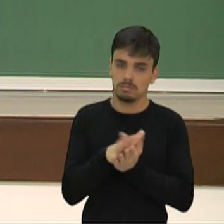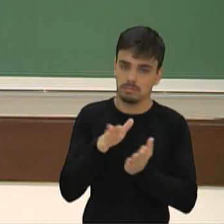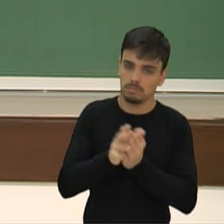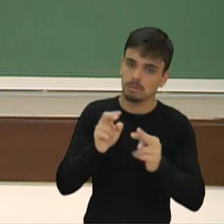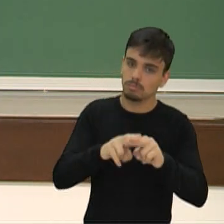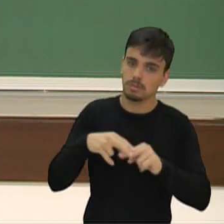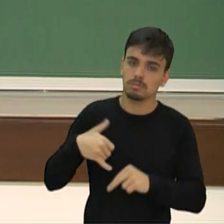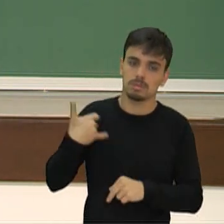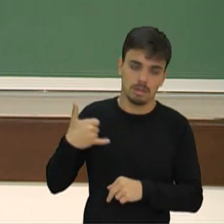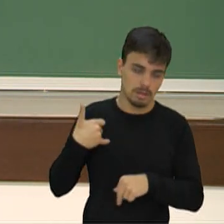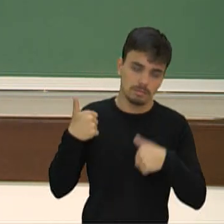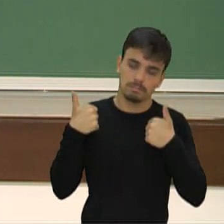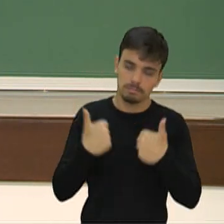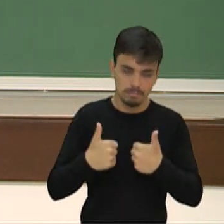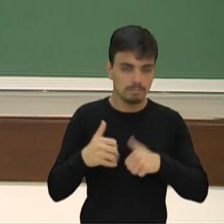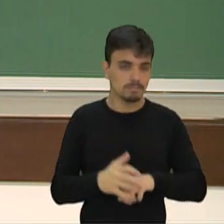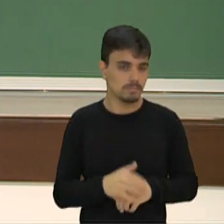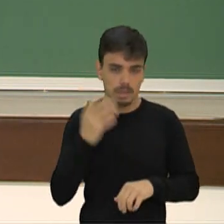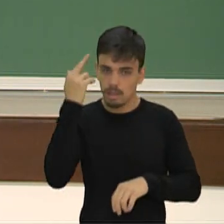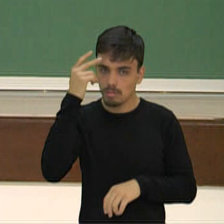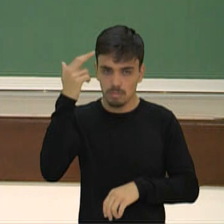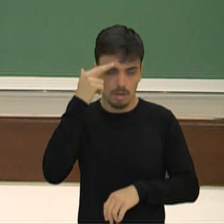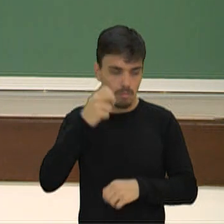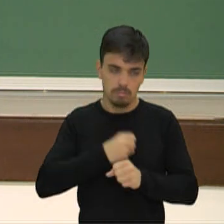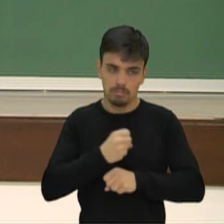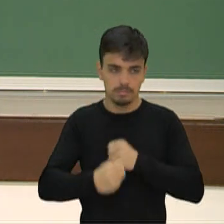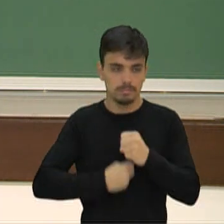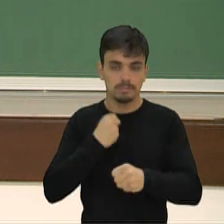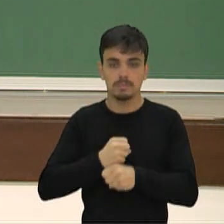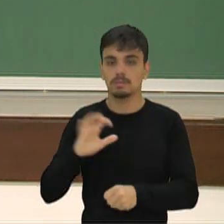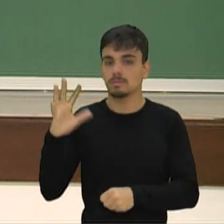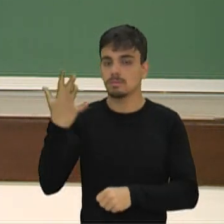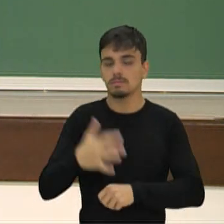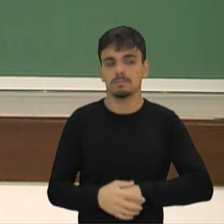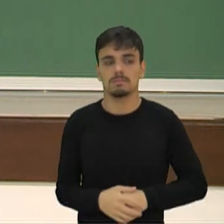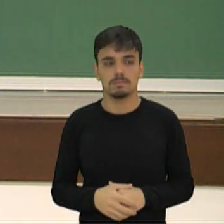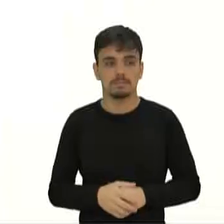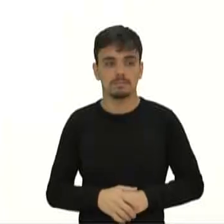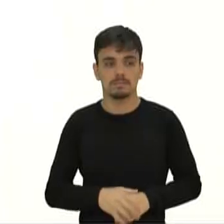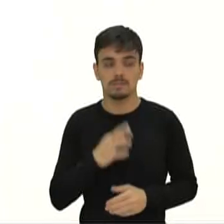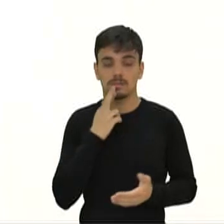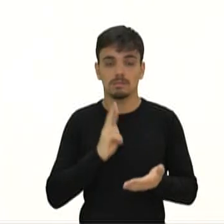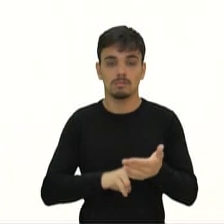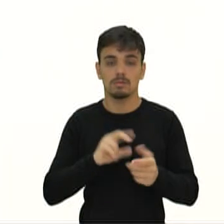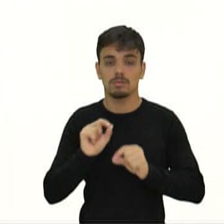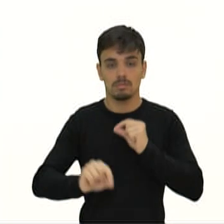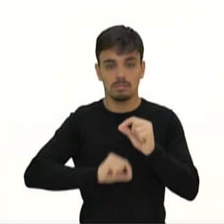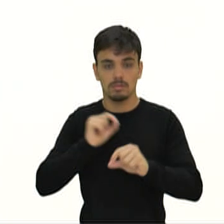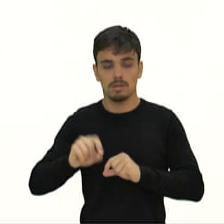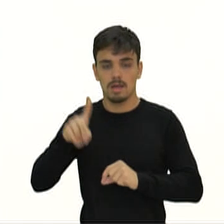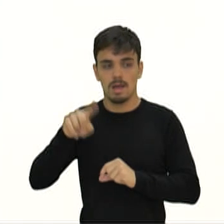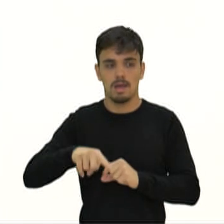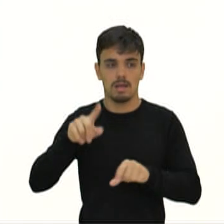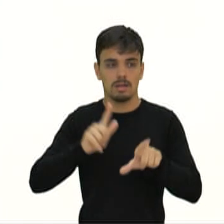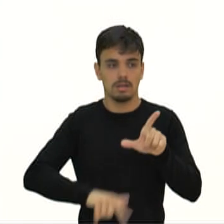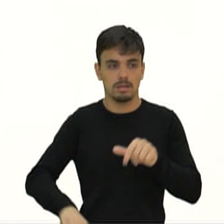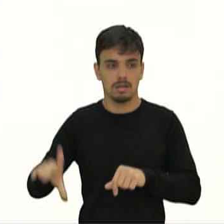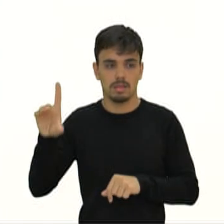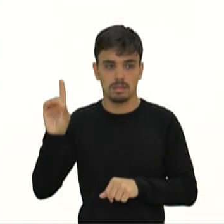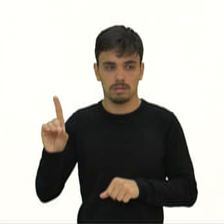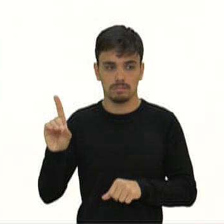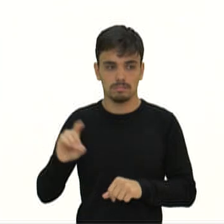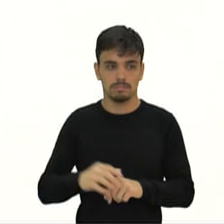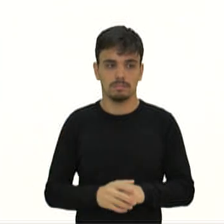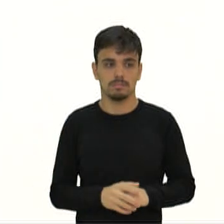idade. É natural o processo, certo? Então, o que temos aqui como opção de resposta, a gente vai estar trabalhando com a presbiopia, que é exatamente